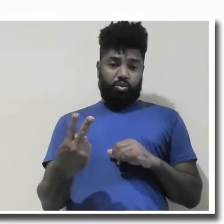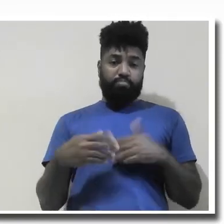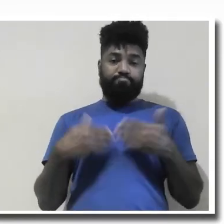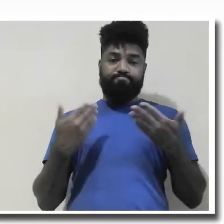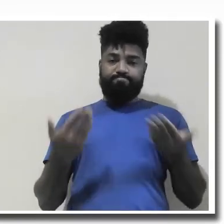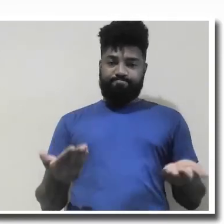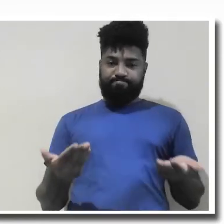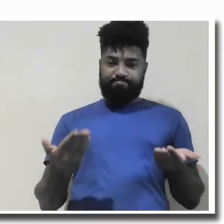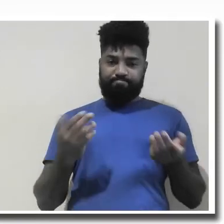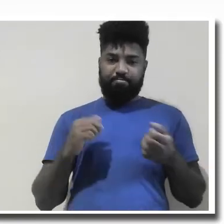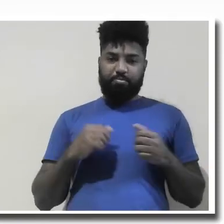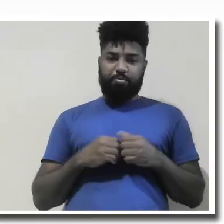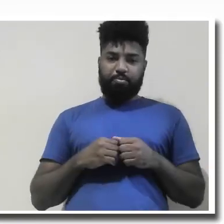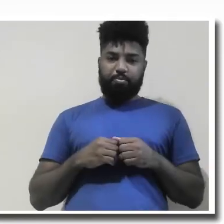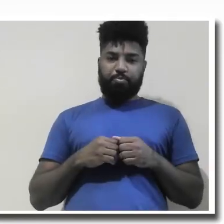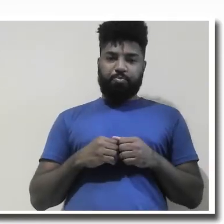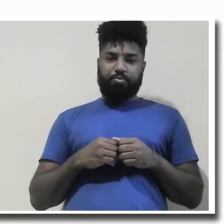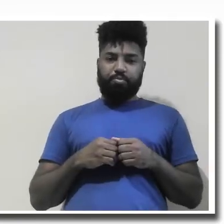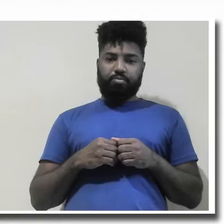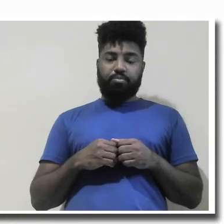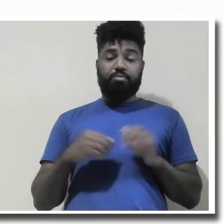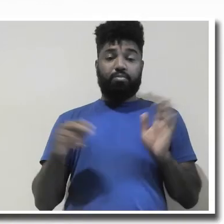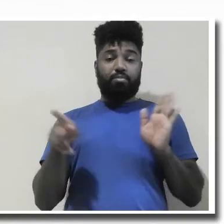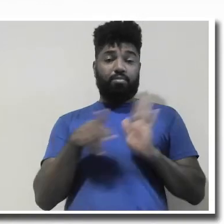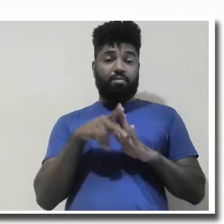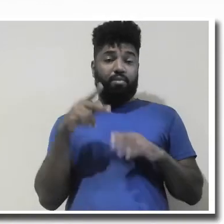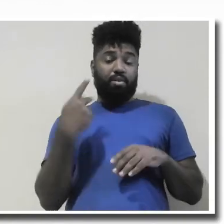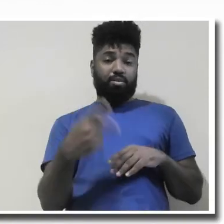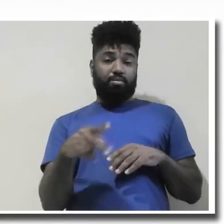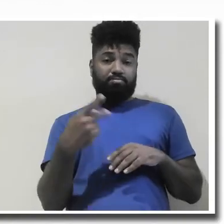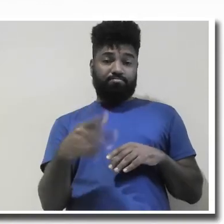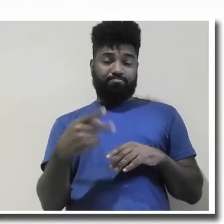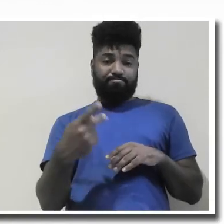Portanto, a propriedade